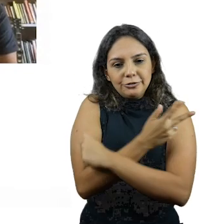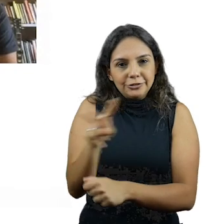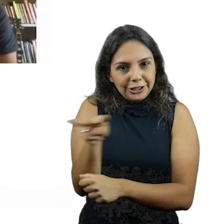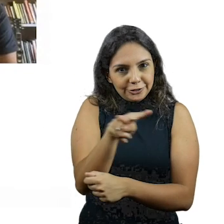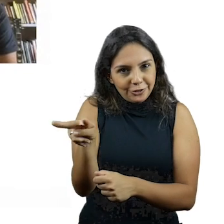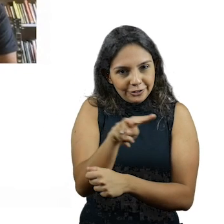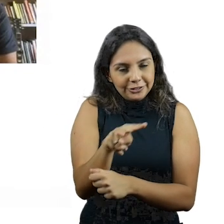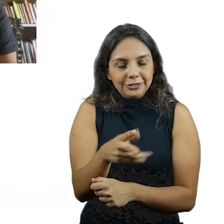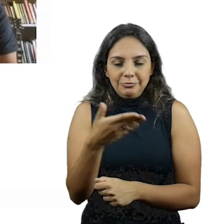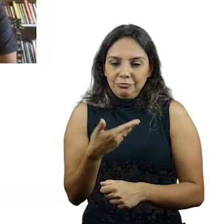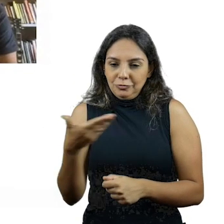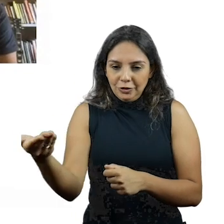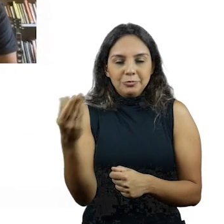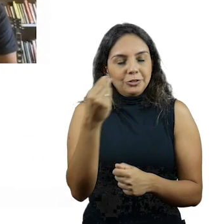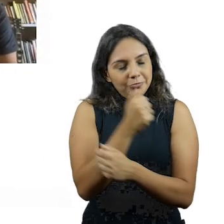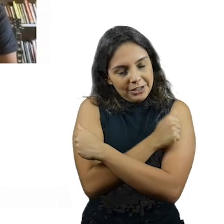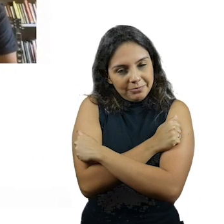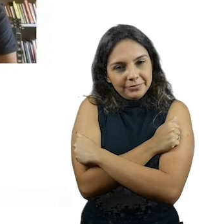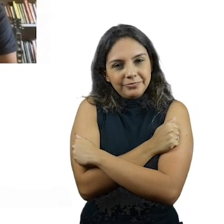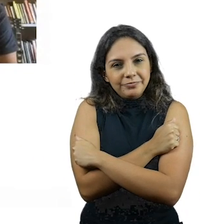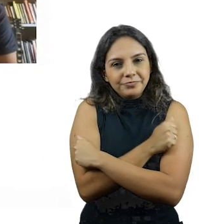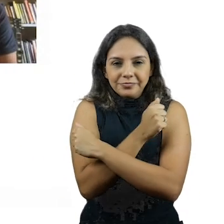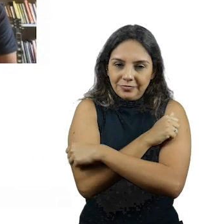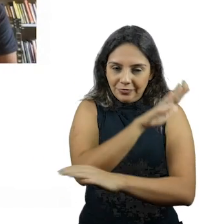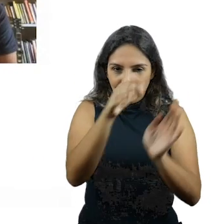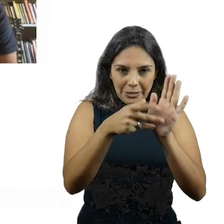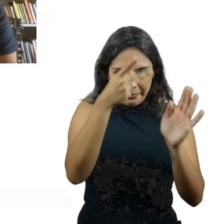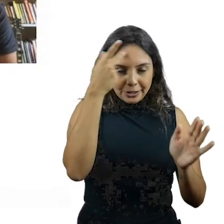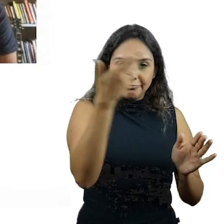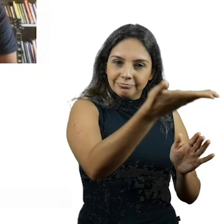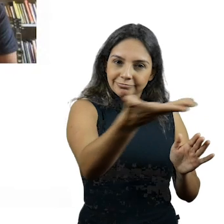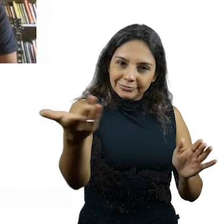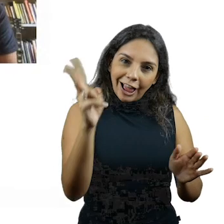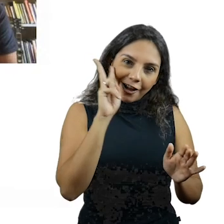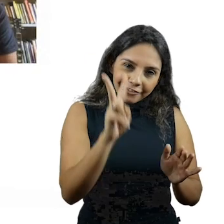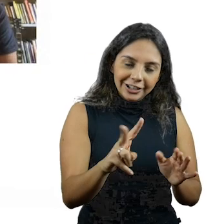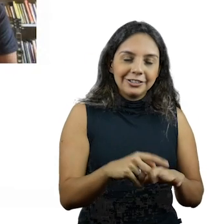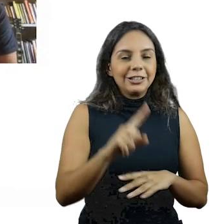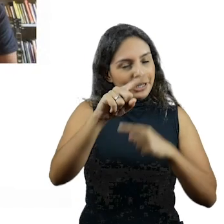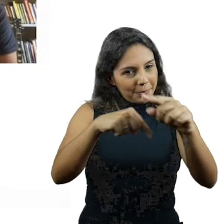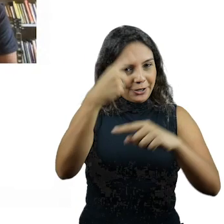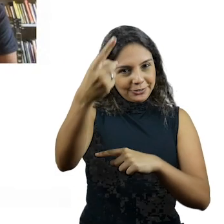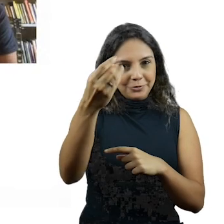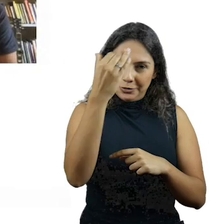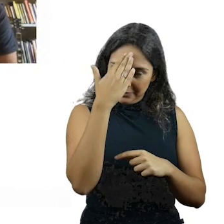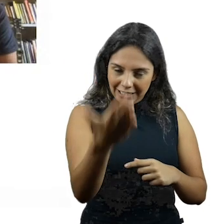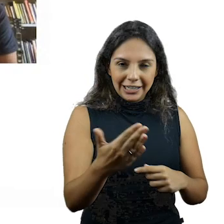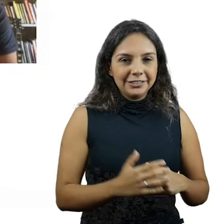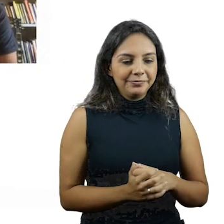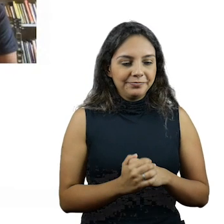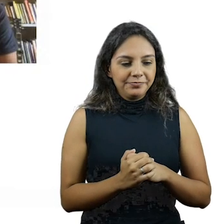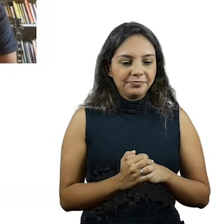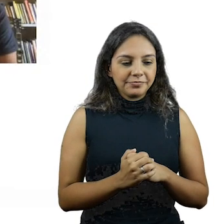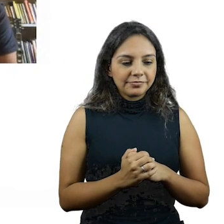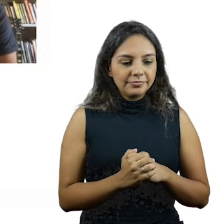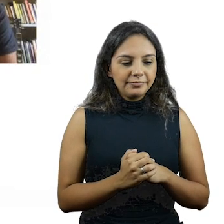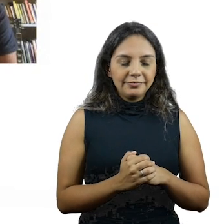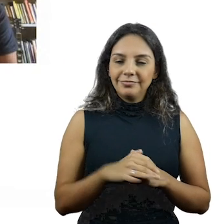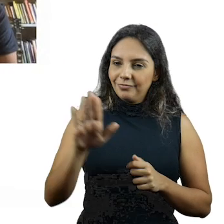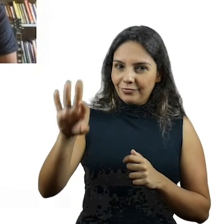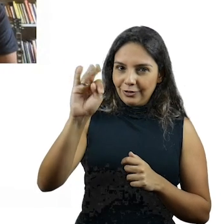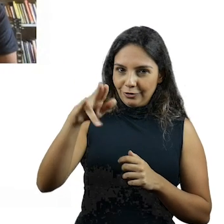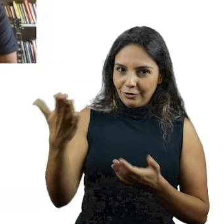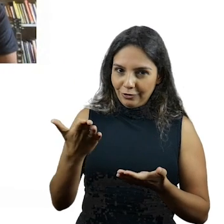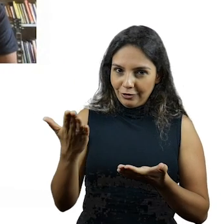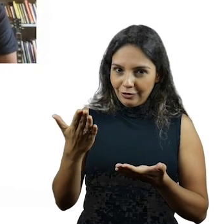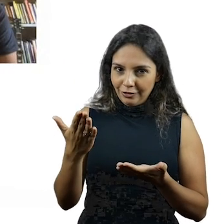abração Afonso e, né, abraço a todas as pessoas que estão no vendo, né? Até a próxima. Obrigado mesmo. Tony Bellotto,